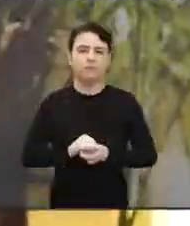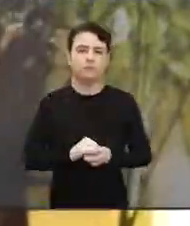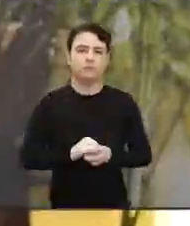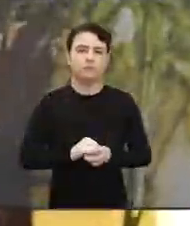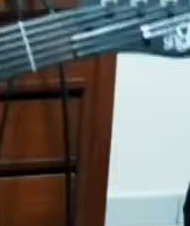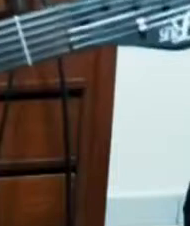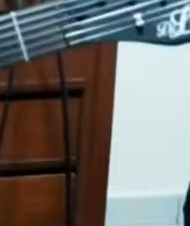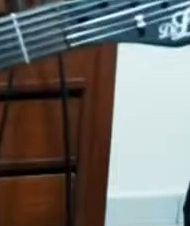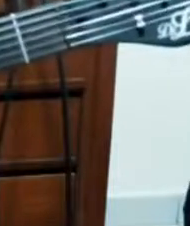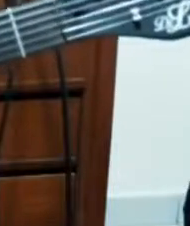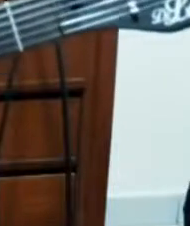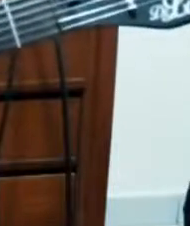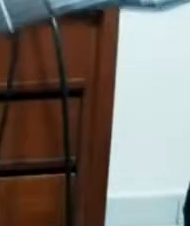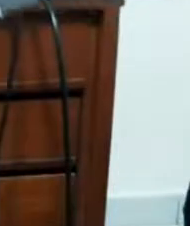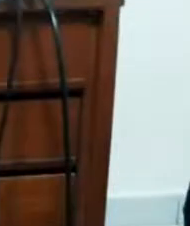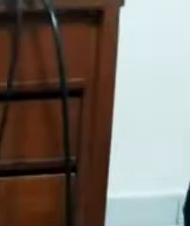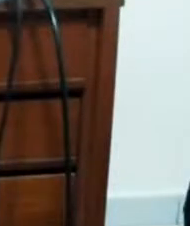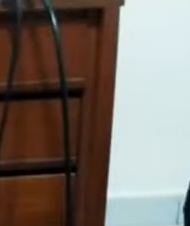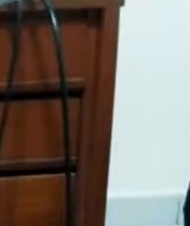americano.